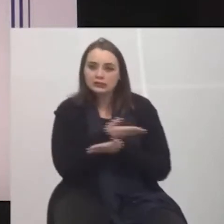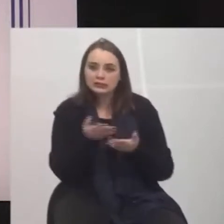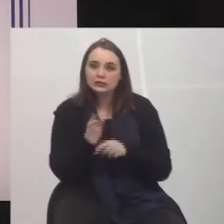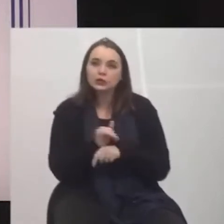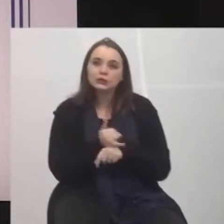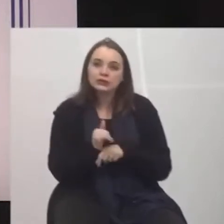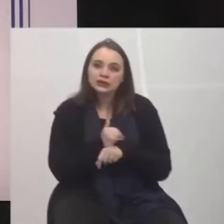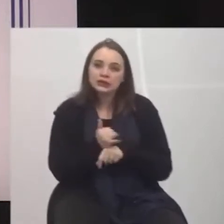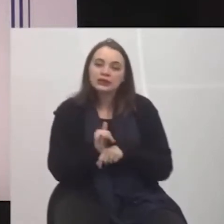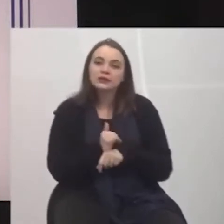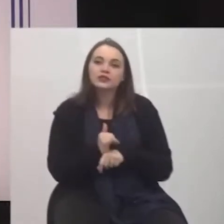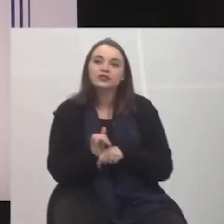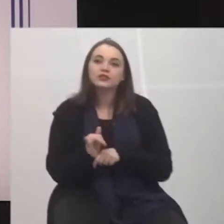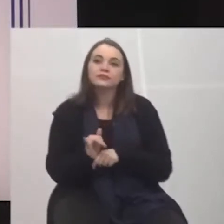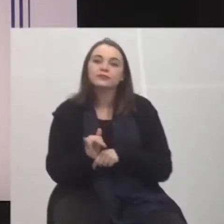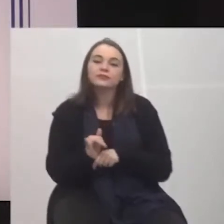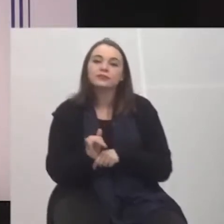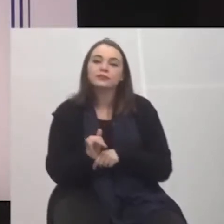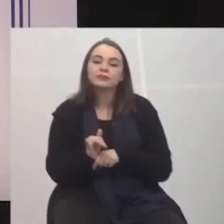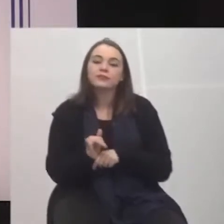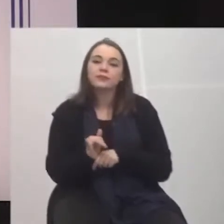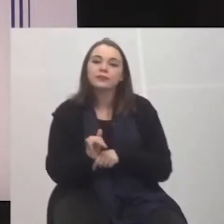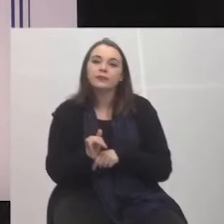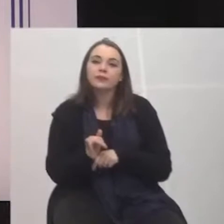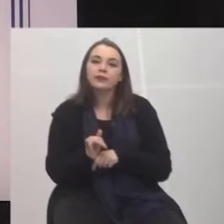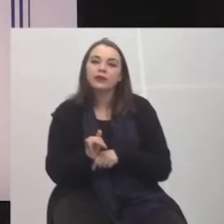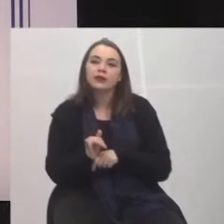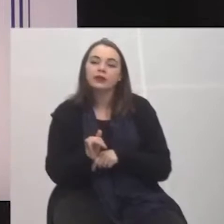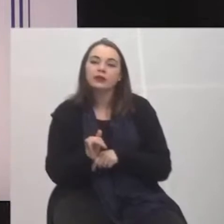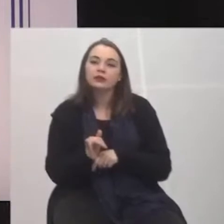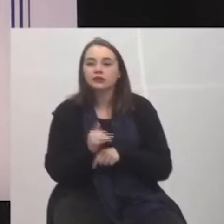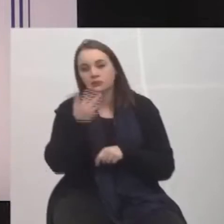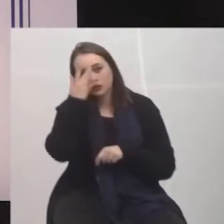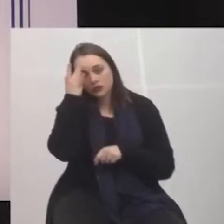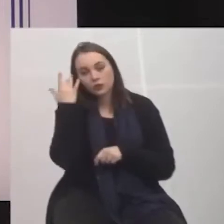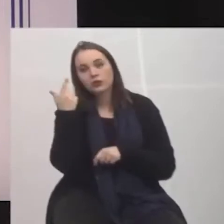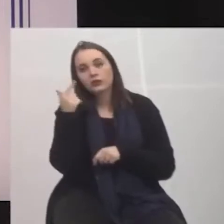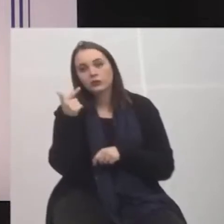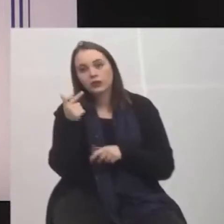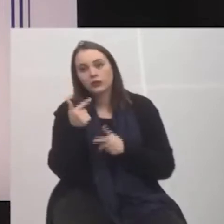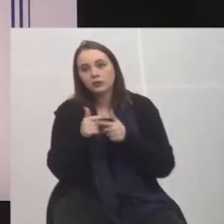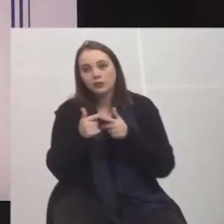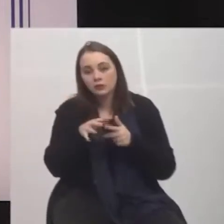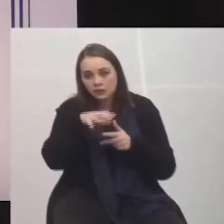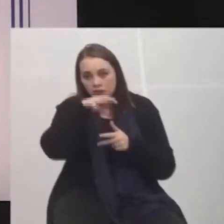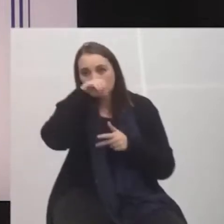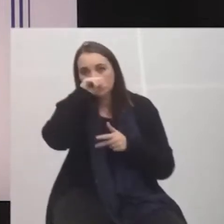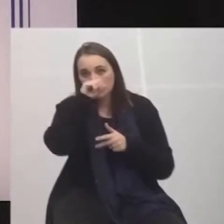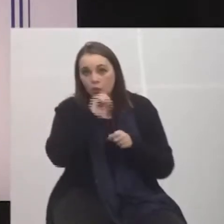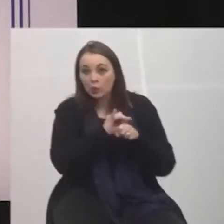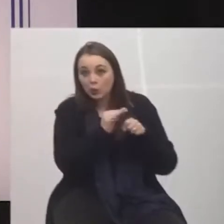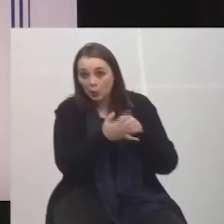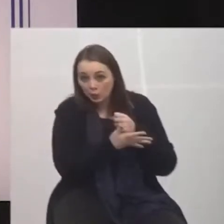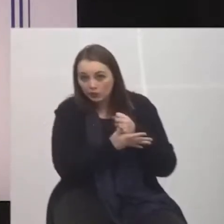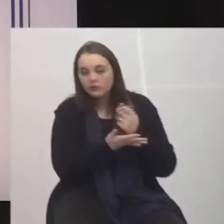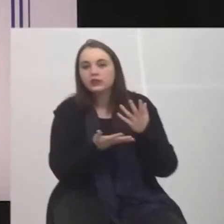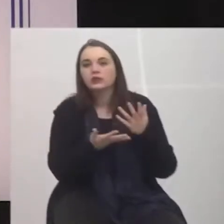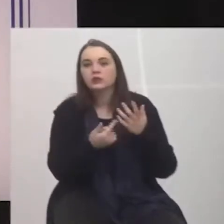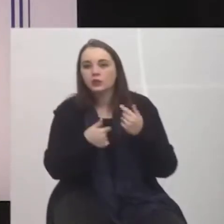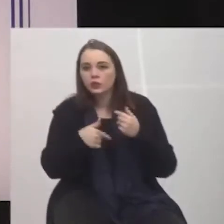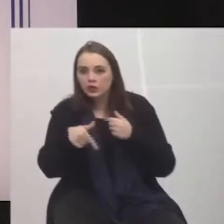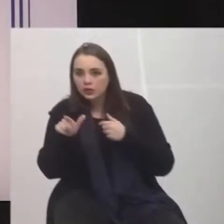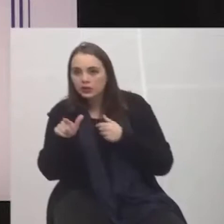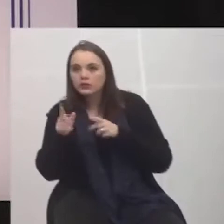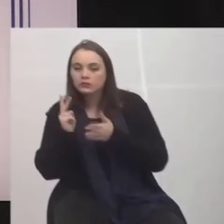de não ter o sintomático respiratório, né, com o mesmo ambiente